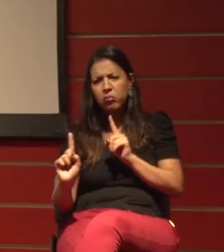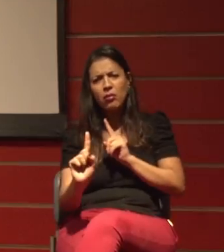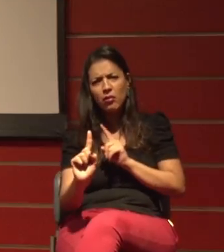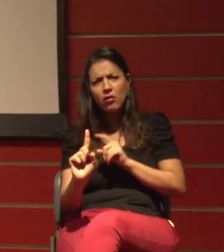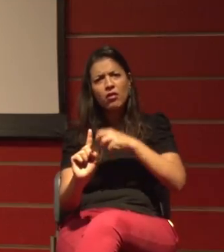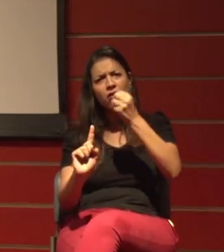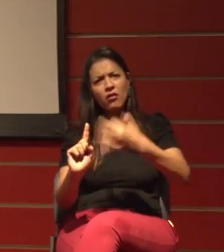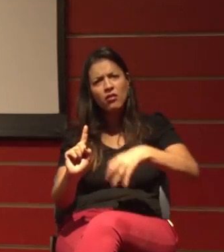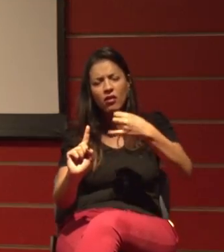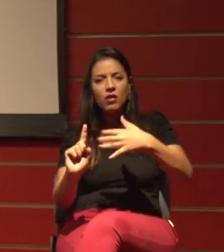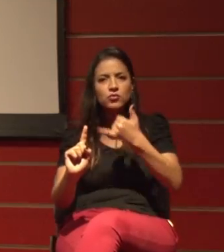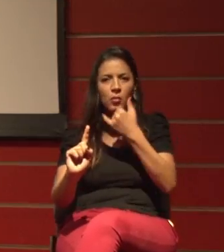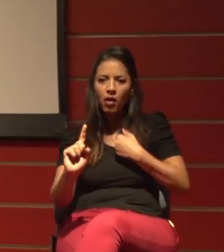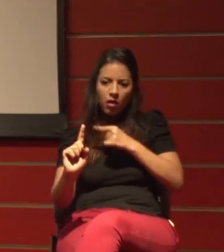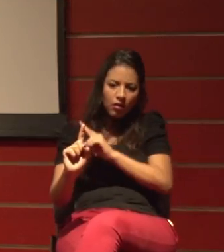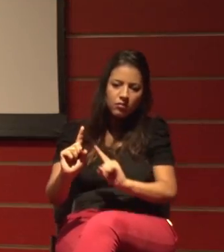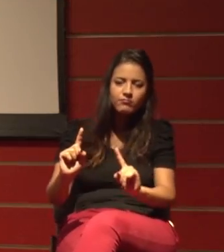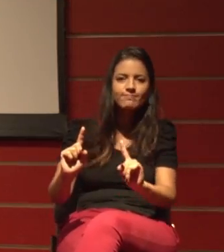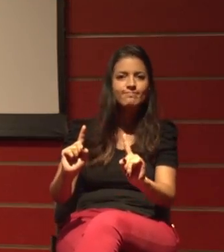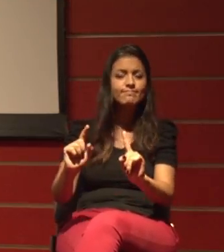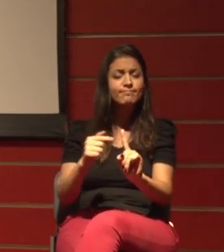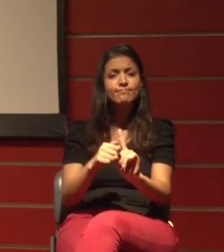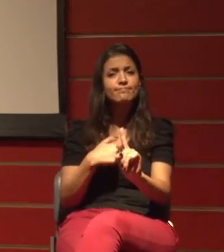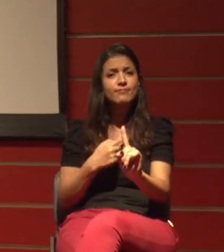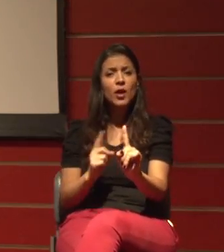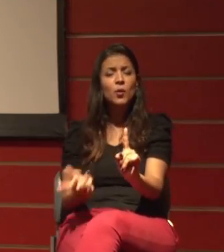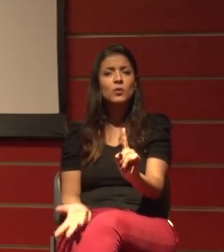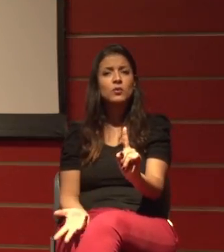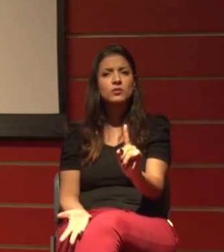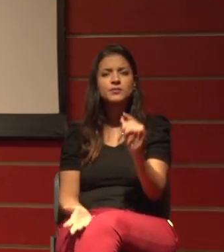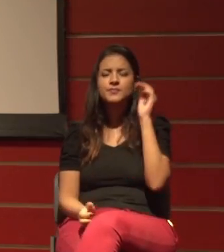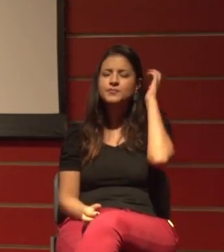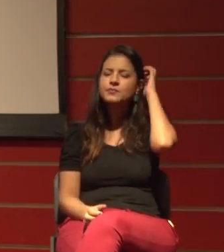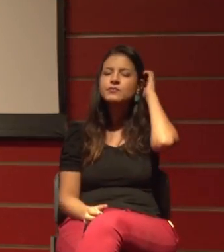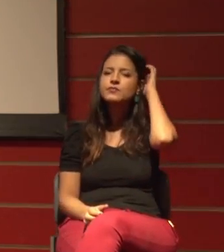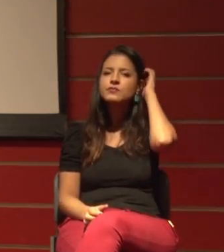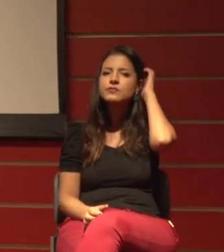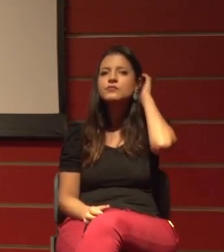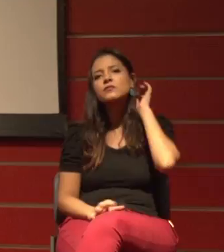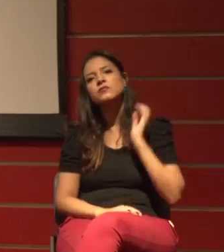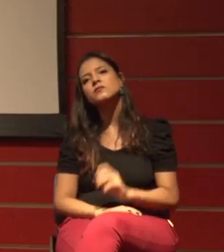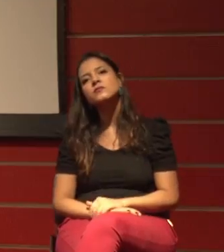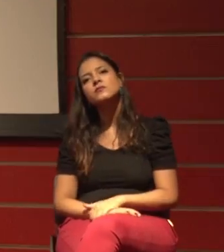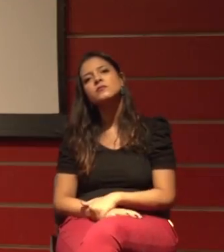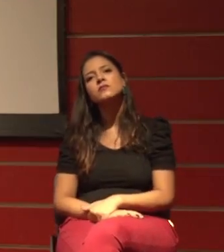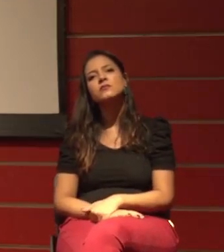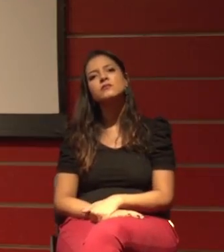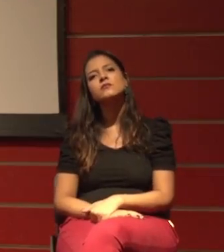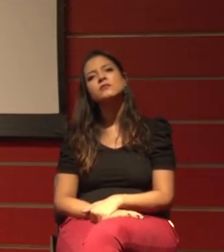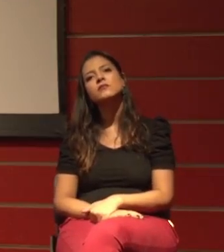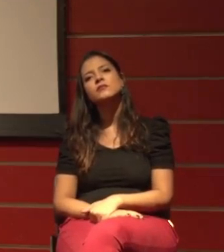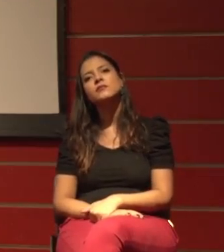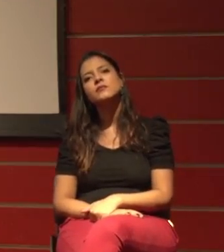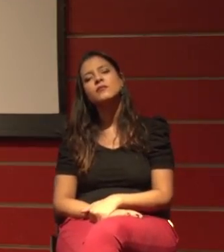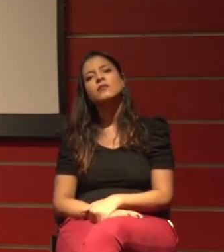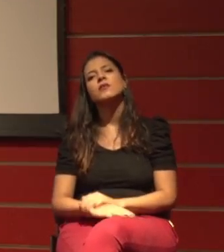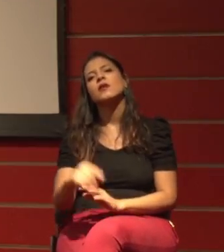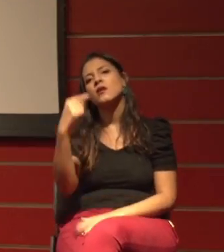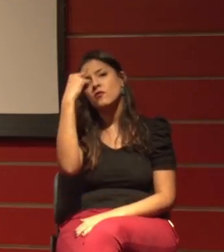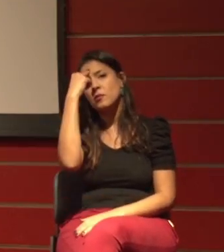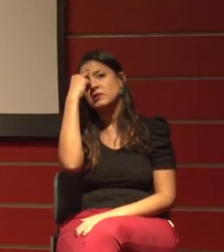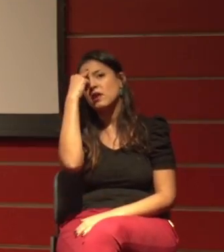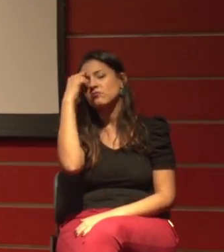o que eu vou mostrar aqui para você partindo dessa dessa ideia né da gente pensar junto a